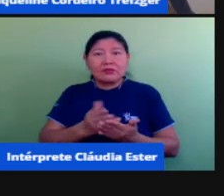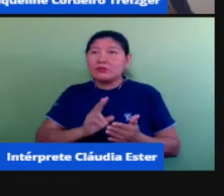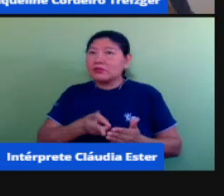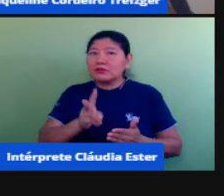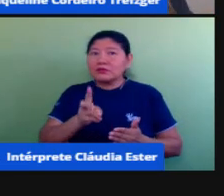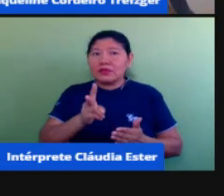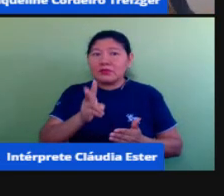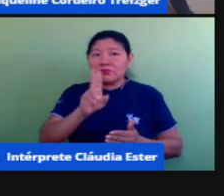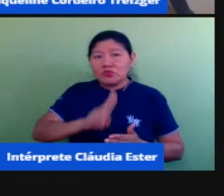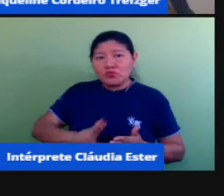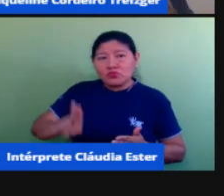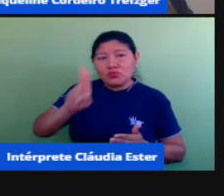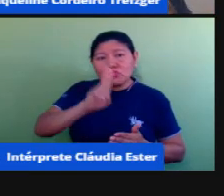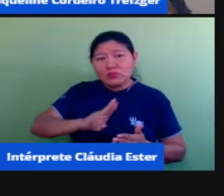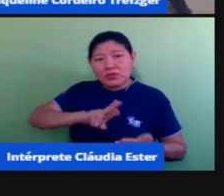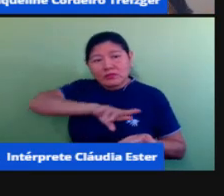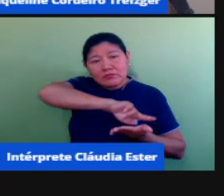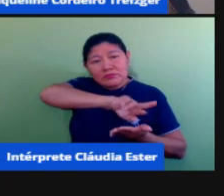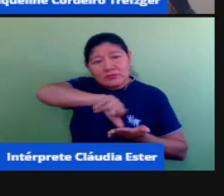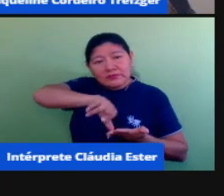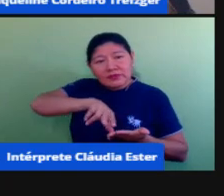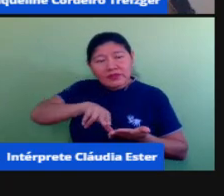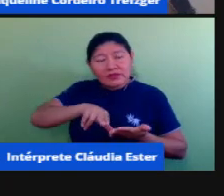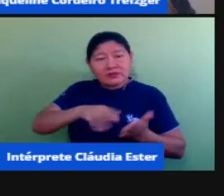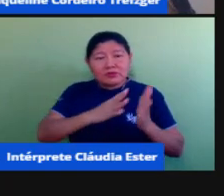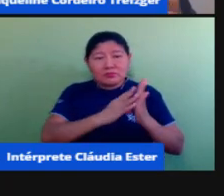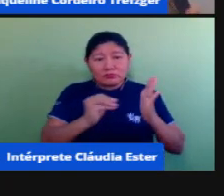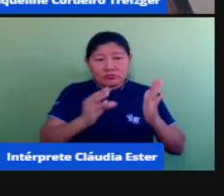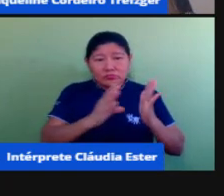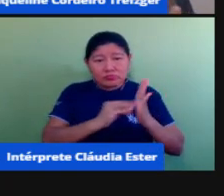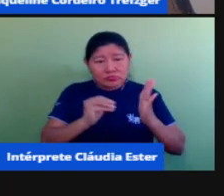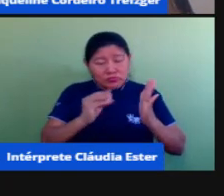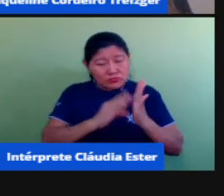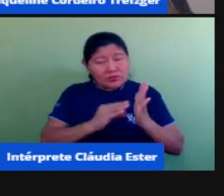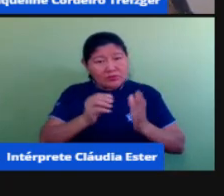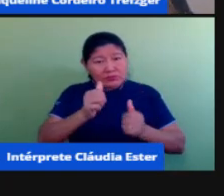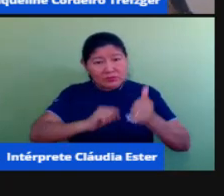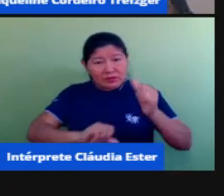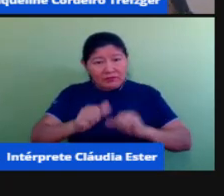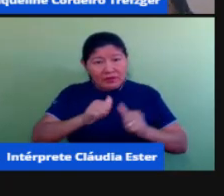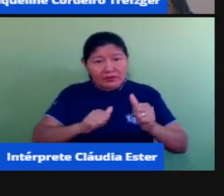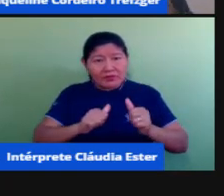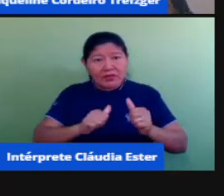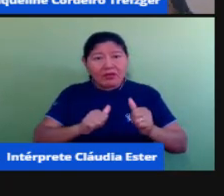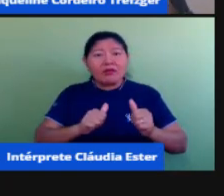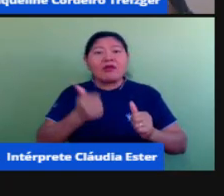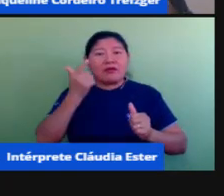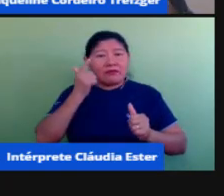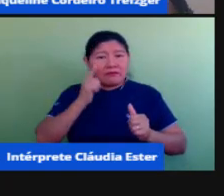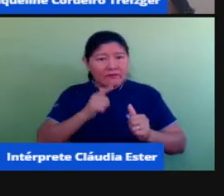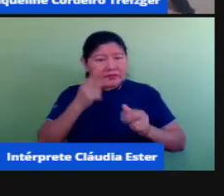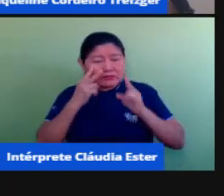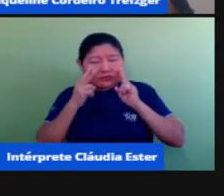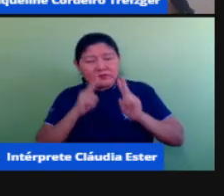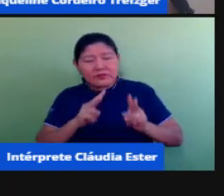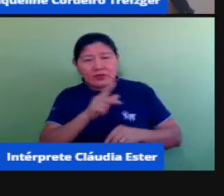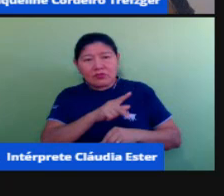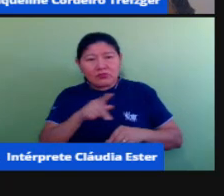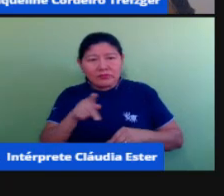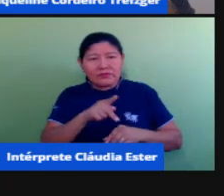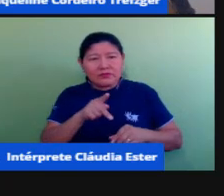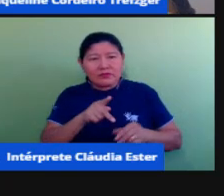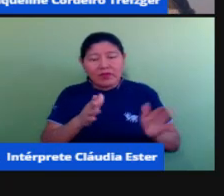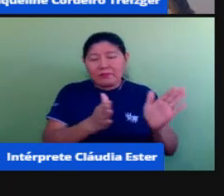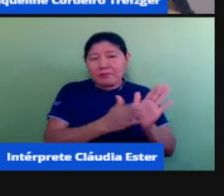sistema avaliativo, considerar esse estágio de evolução ou uma melhor construção desse conhecimento pelo educando,